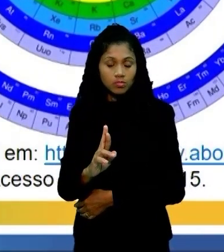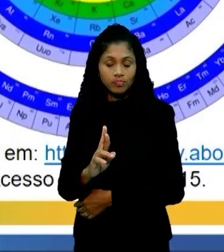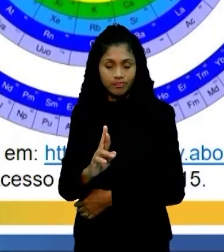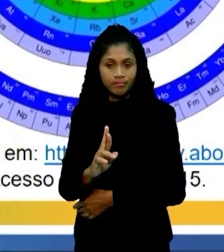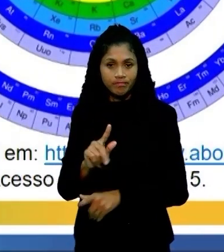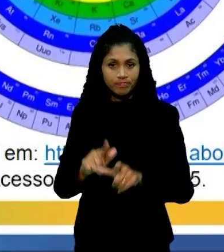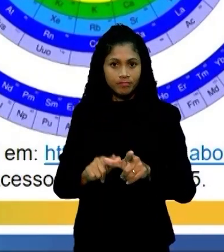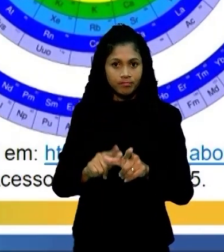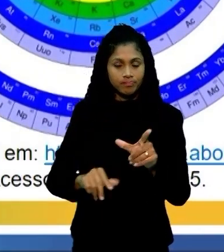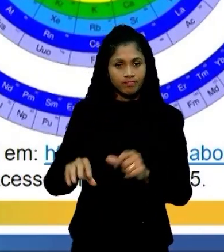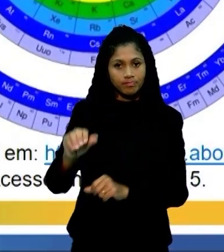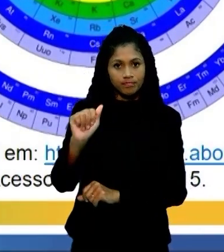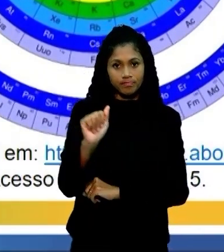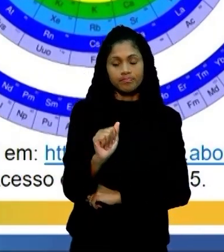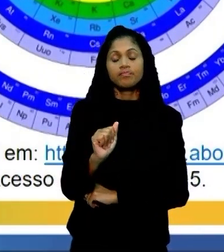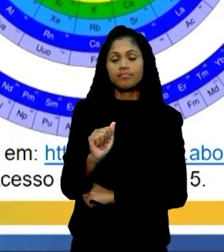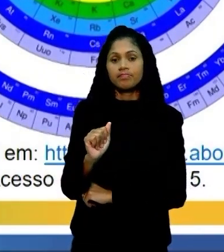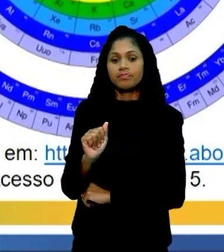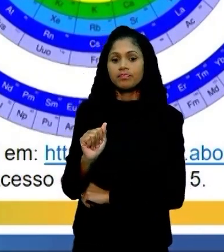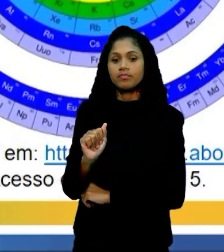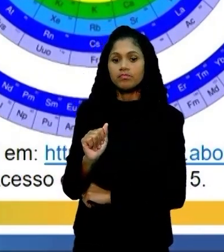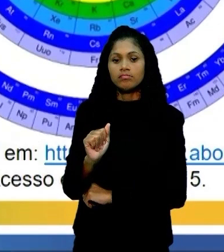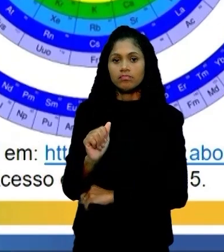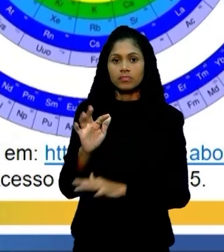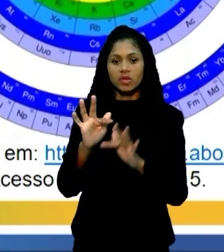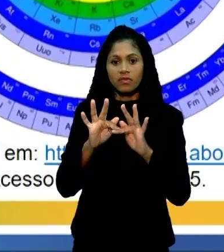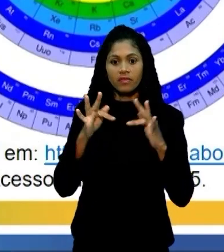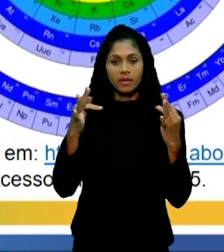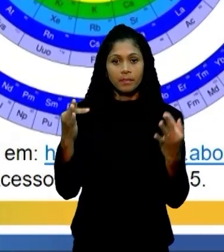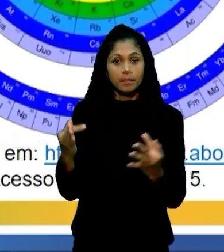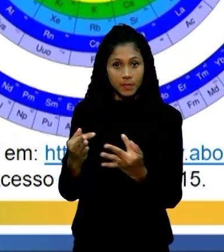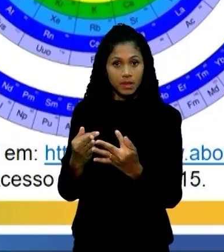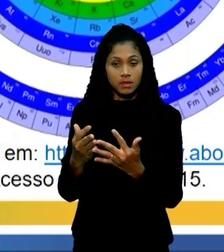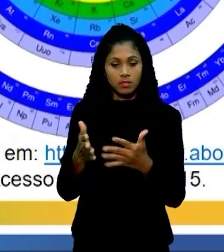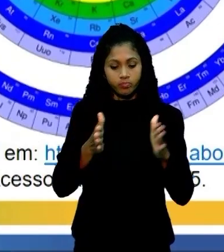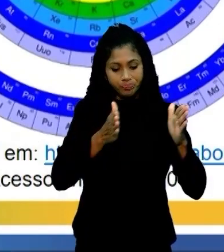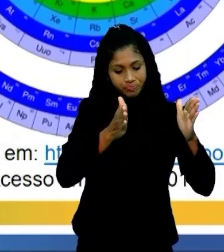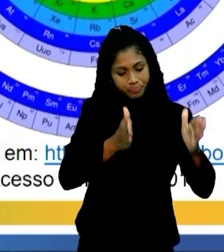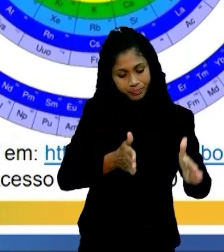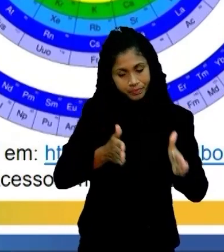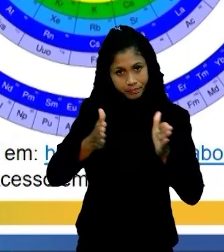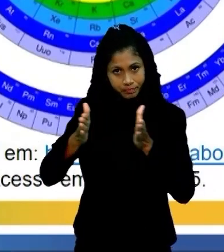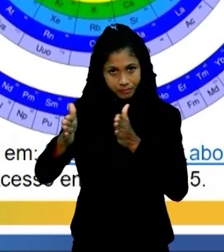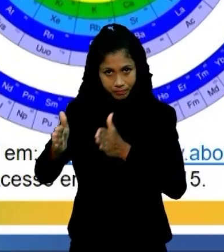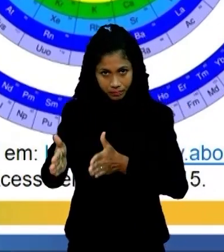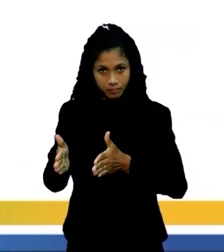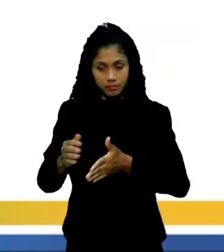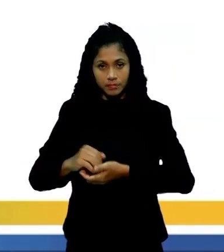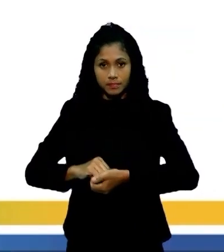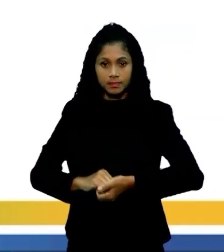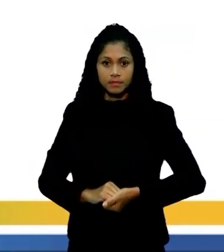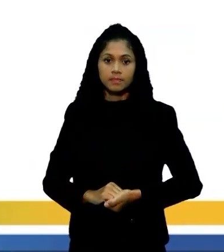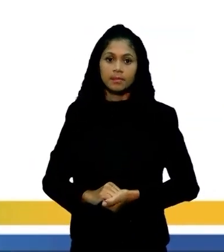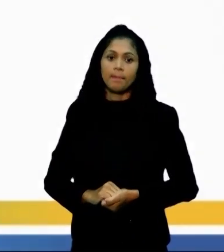Alternativa A, famílias, períodos. Lembrando, famílias é a mesma coisa que grupo, certo?